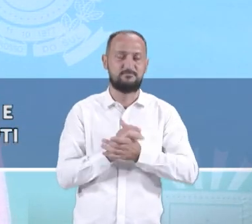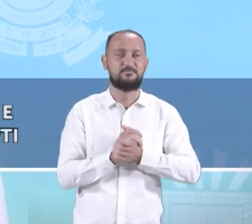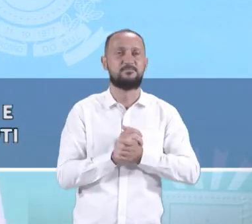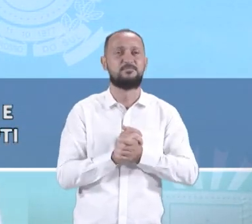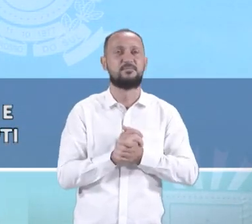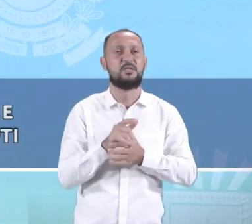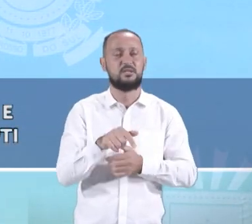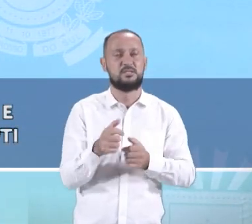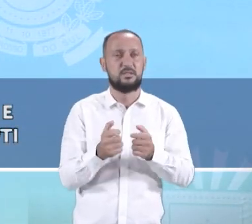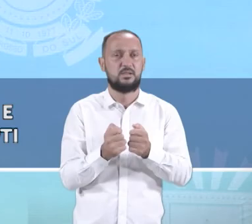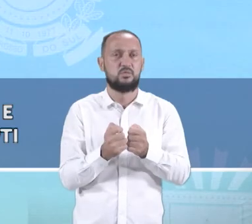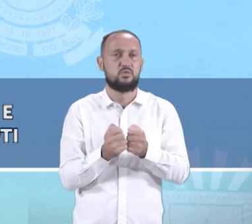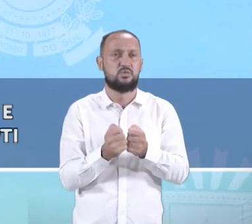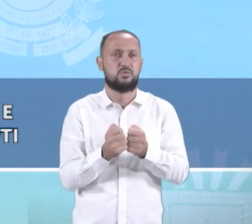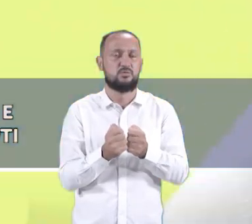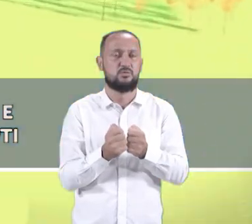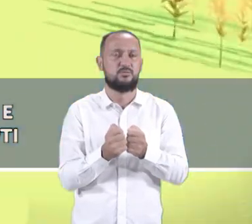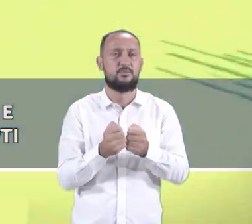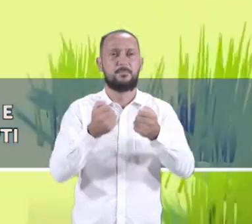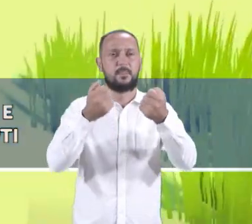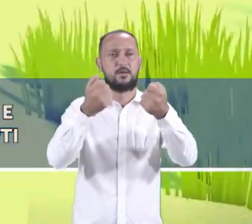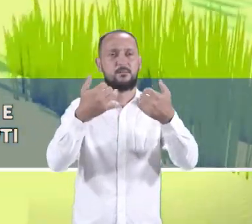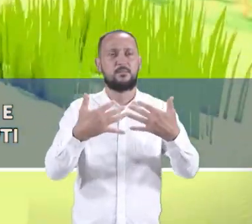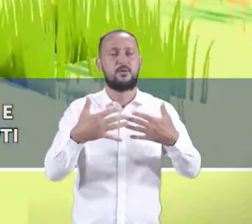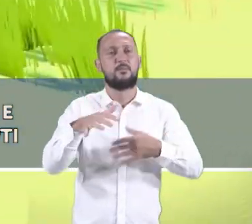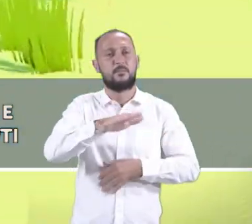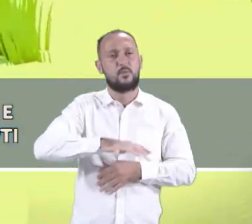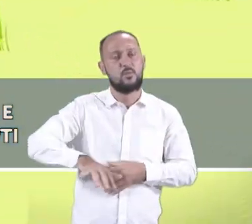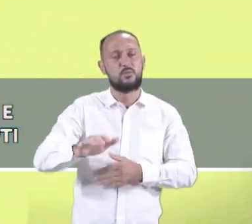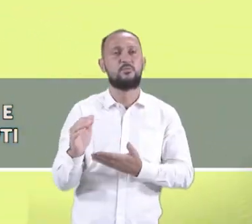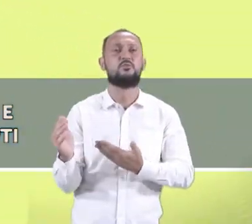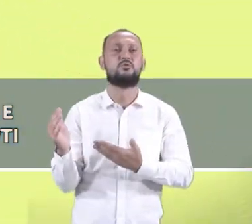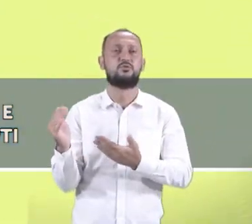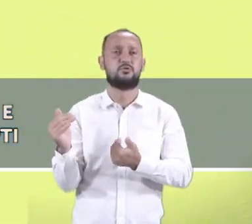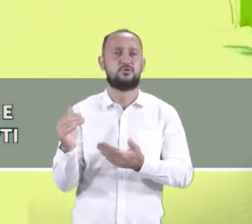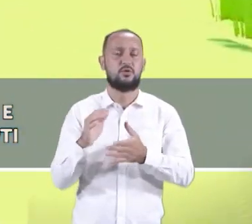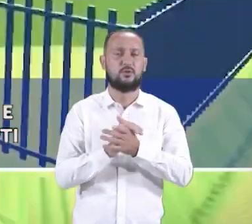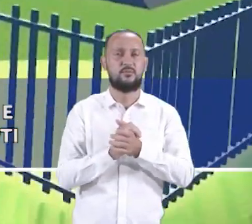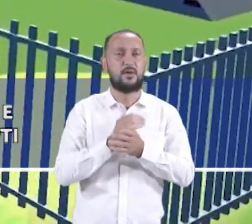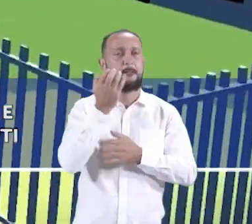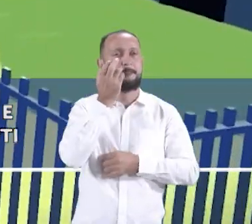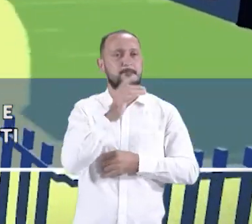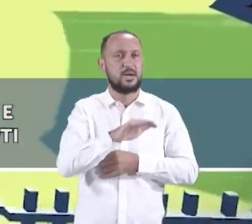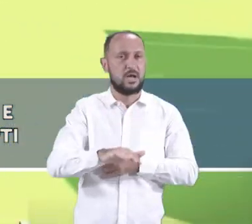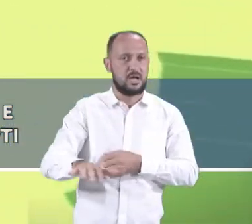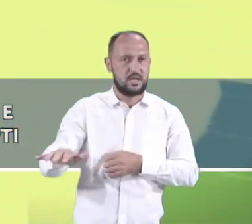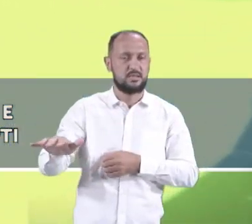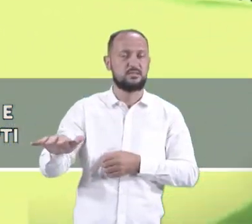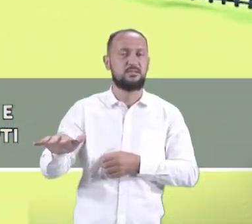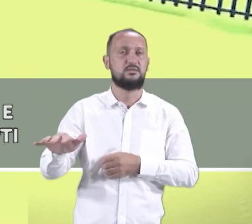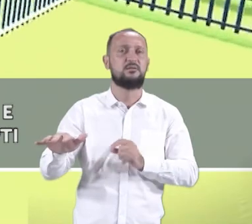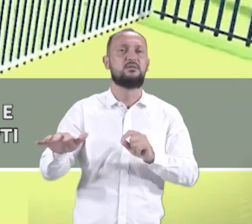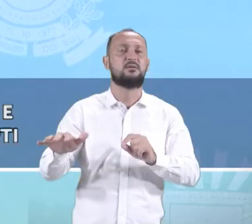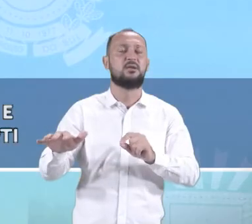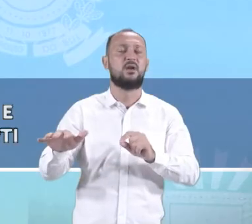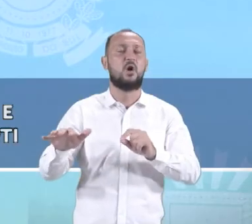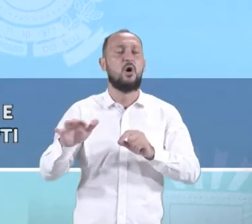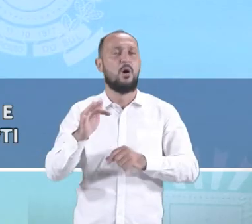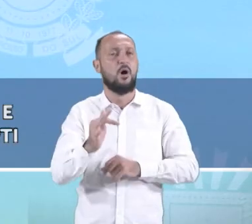institucionais. Esse jogo, ele fala para um público jovem, fala para as nossas crianças, que